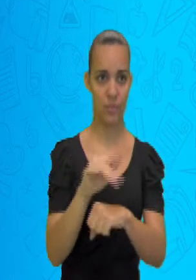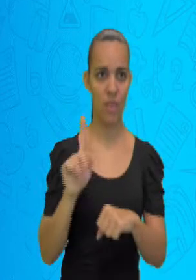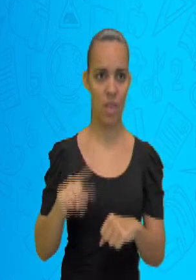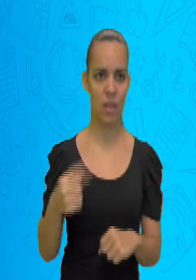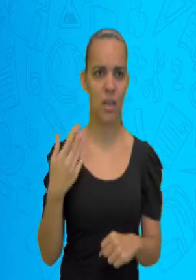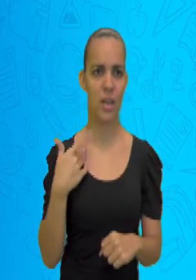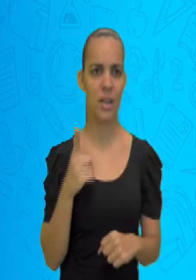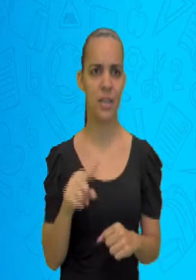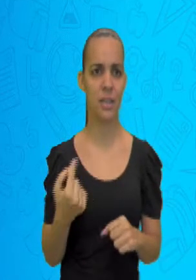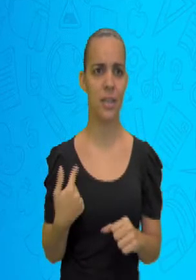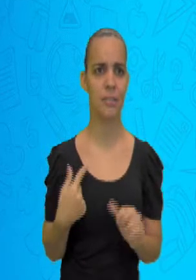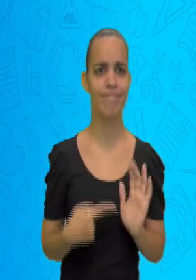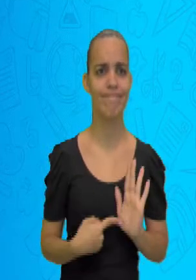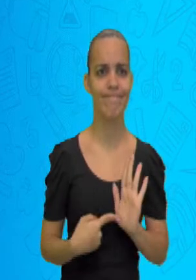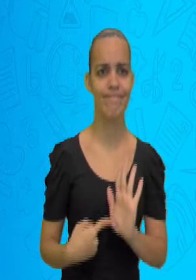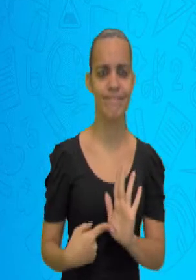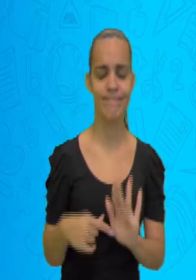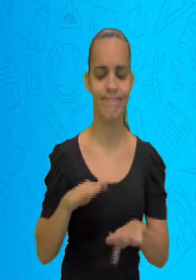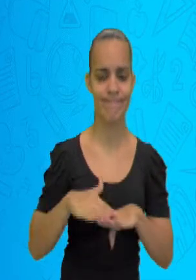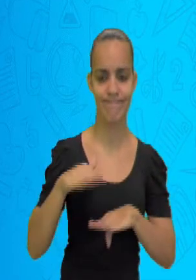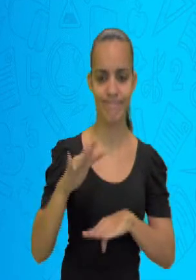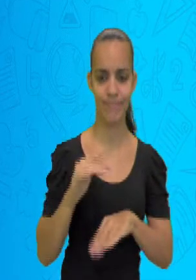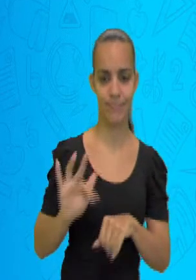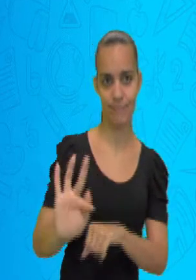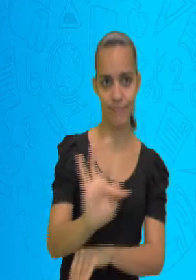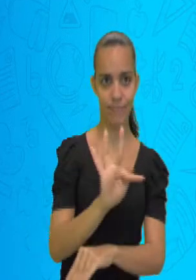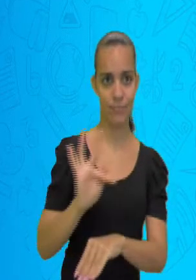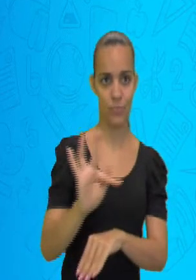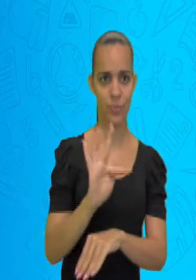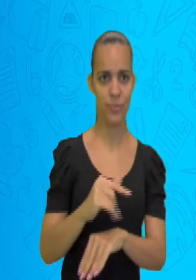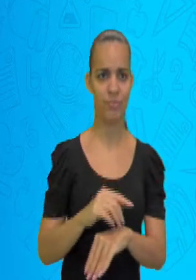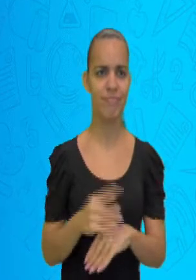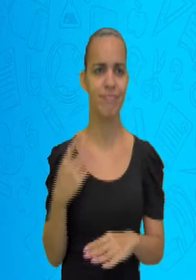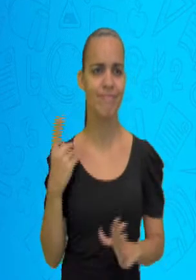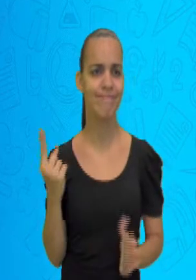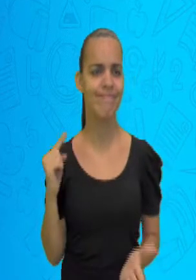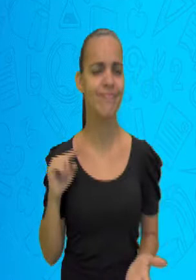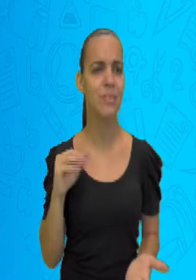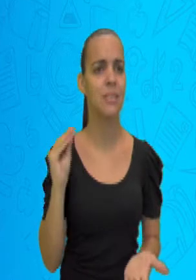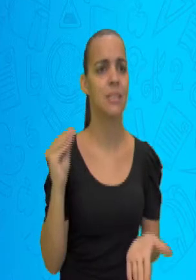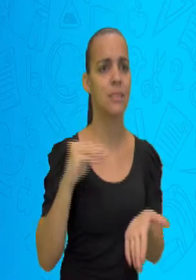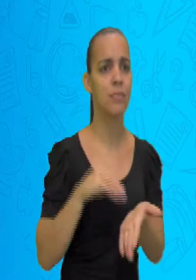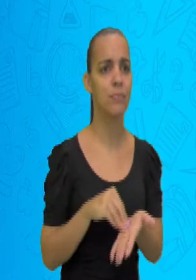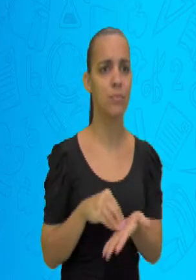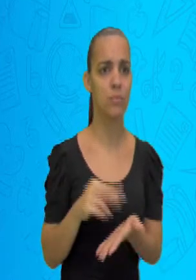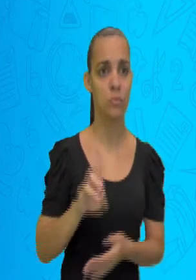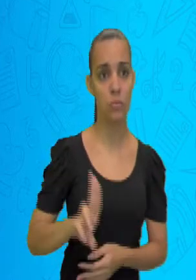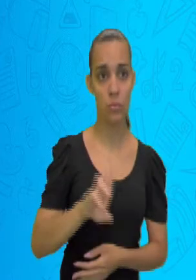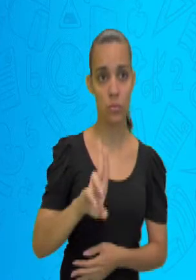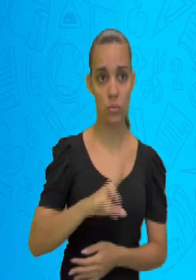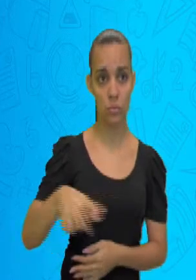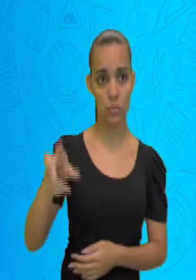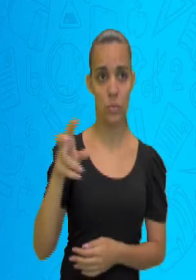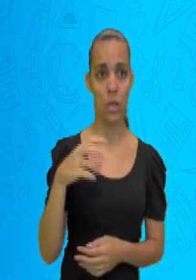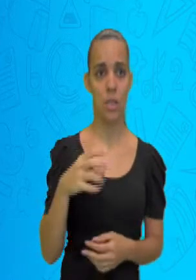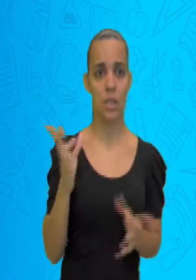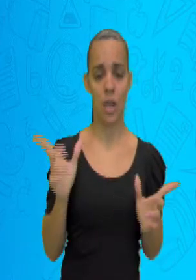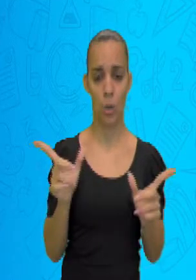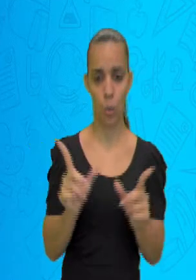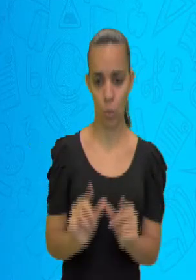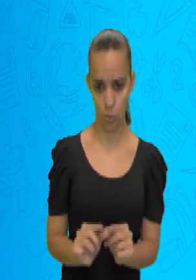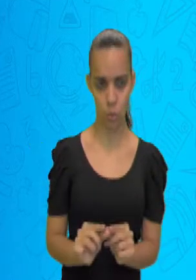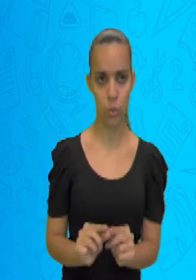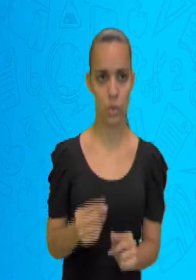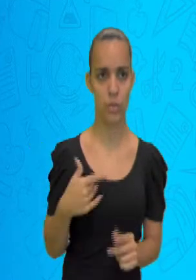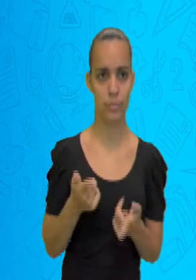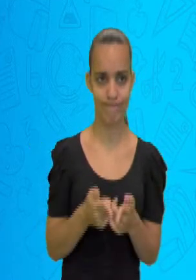que usamos em situações mais formais, sendo marcada pelo uso da norma culta, que é